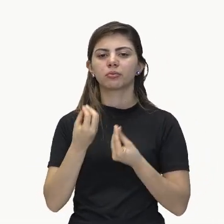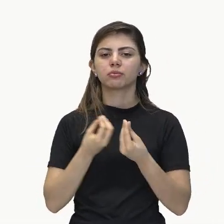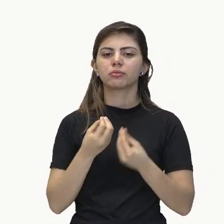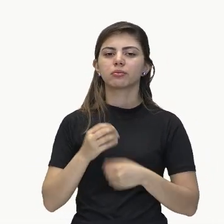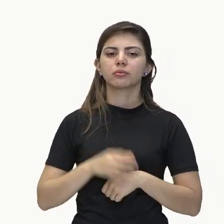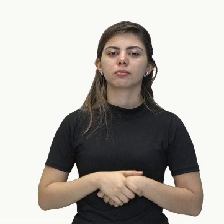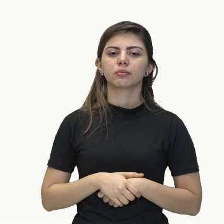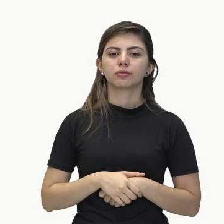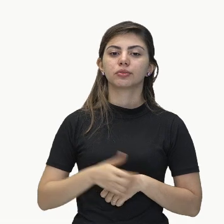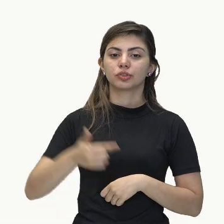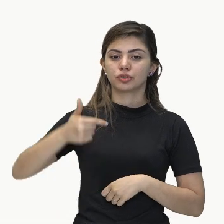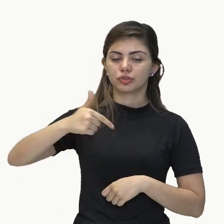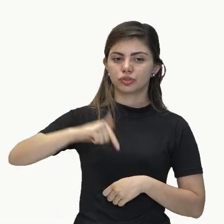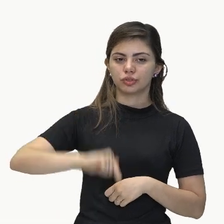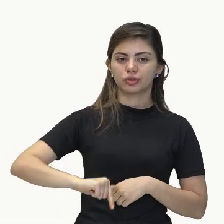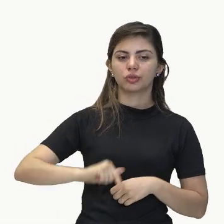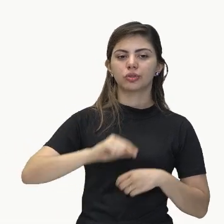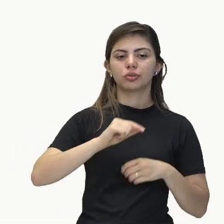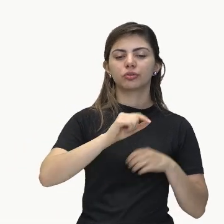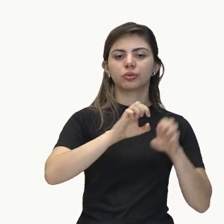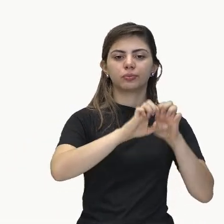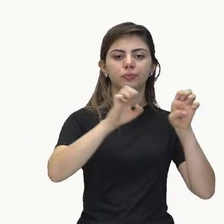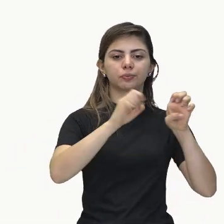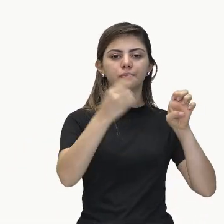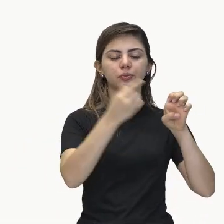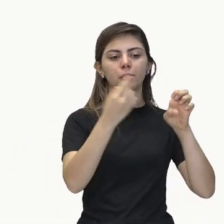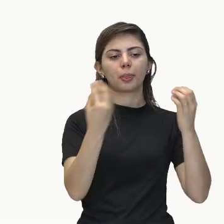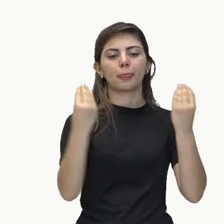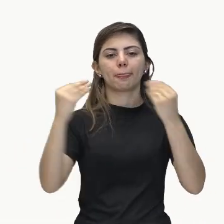vou repetir minha equação de cima,